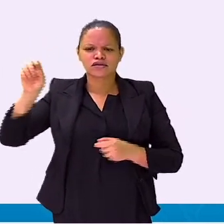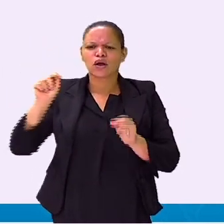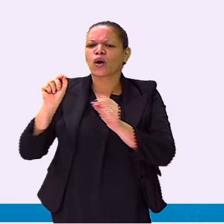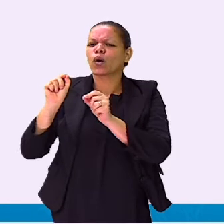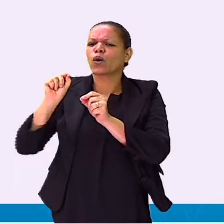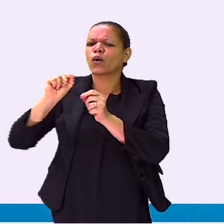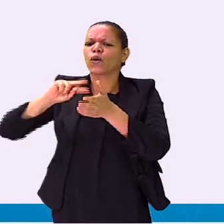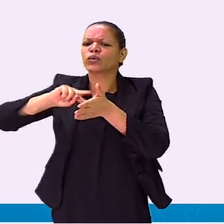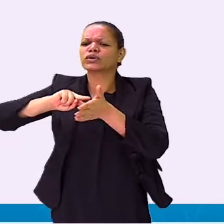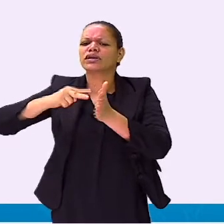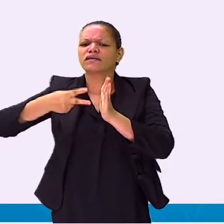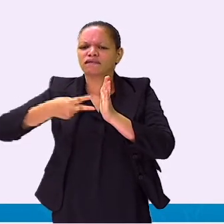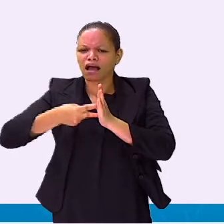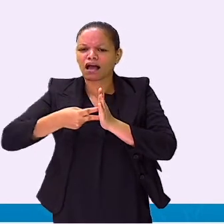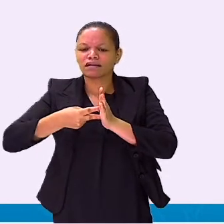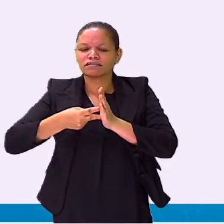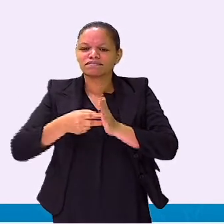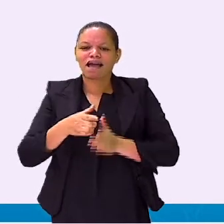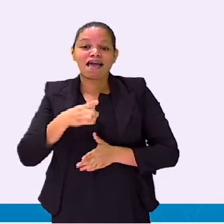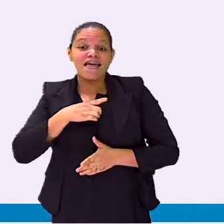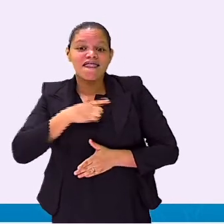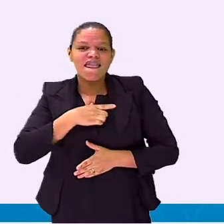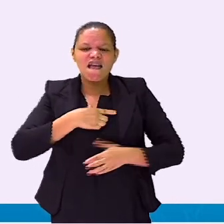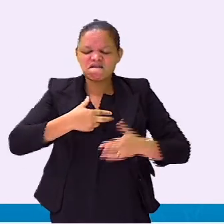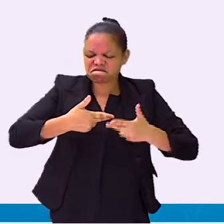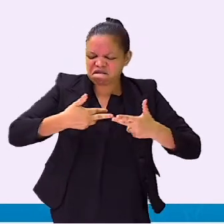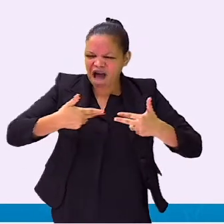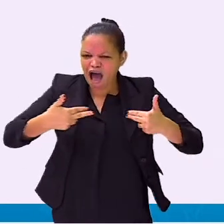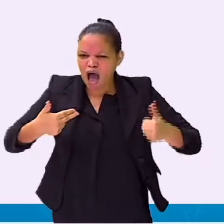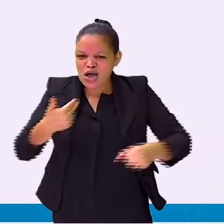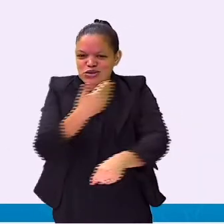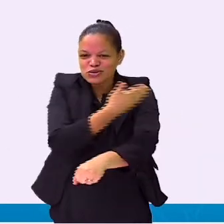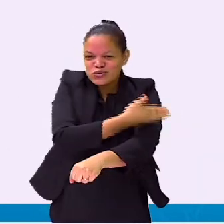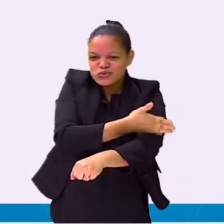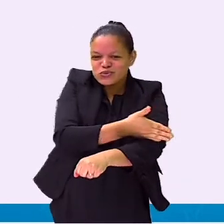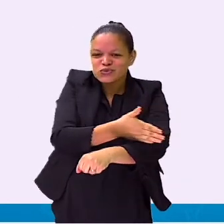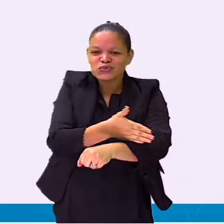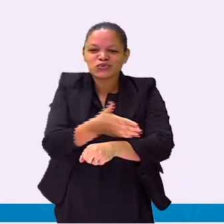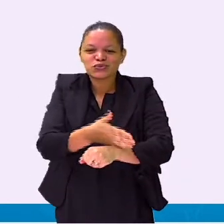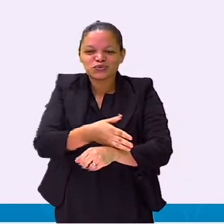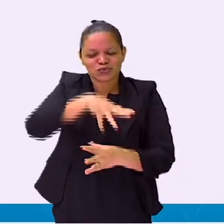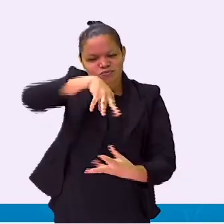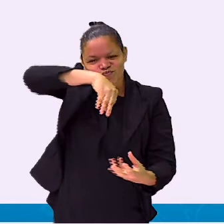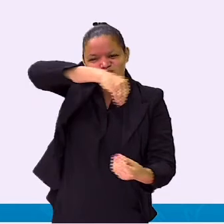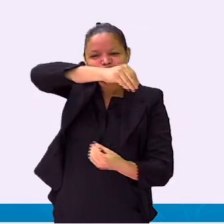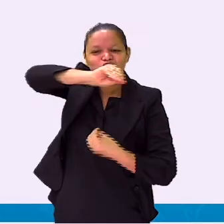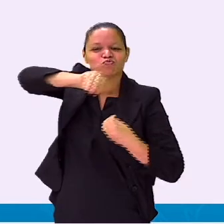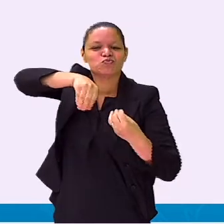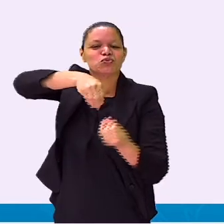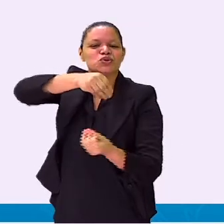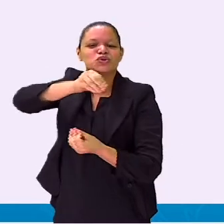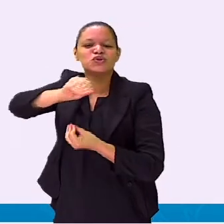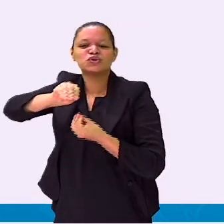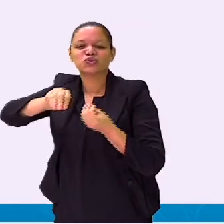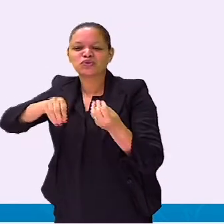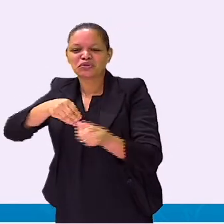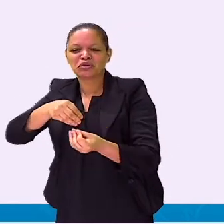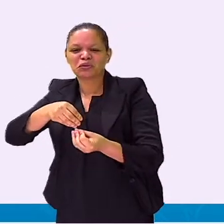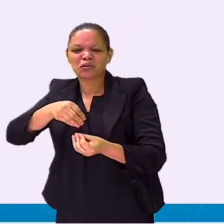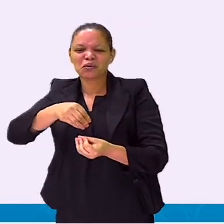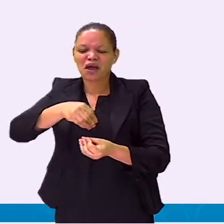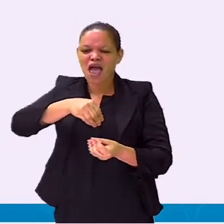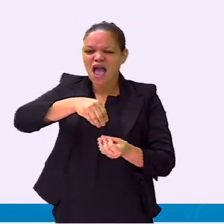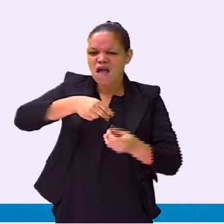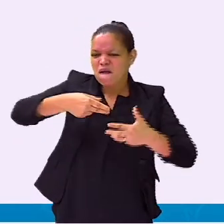reza, o congado, a folia de reis e a benzedeira. Com toda essa trajetória, os mineiros